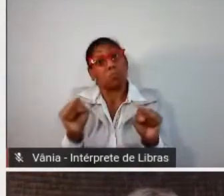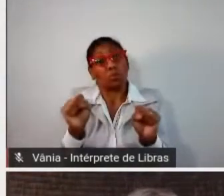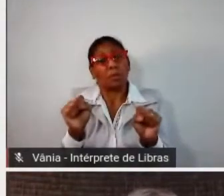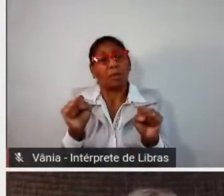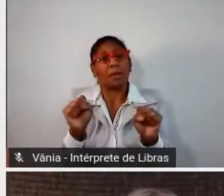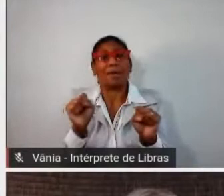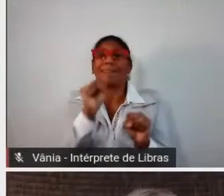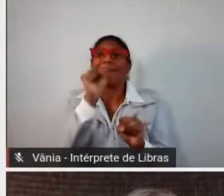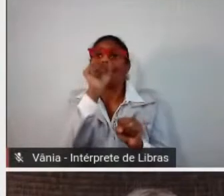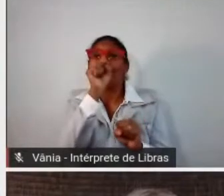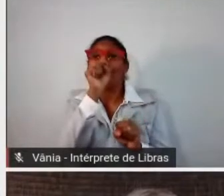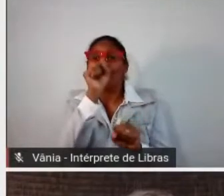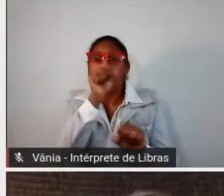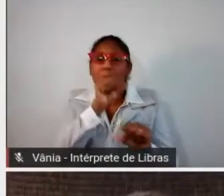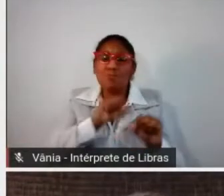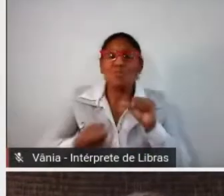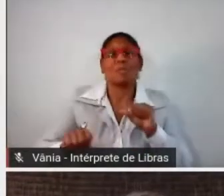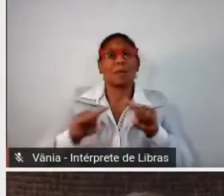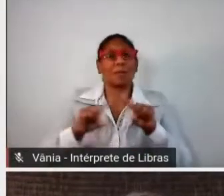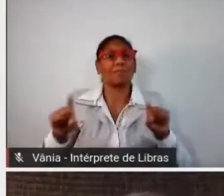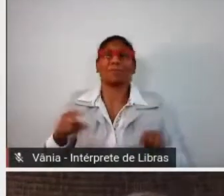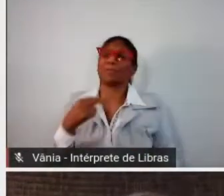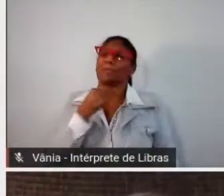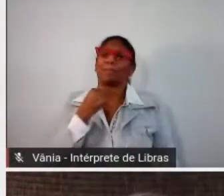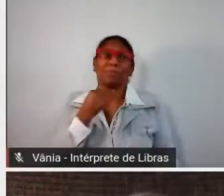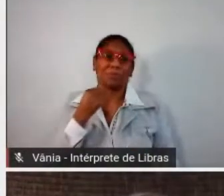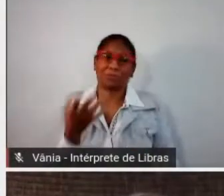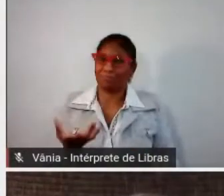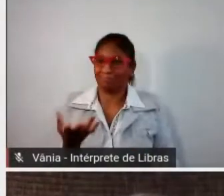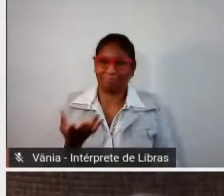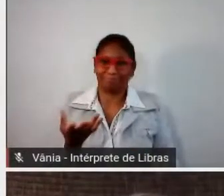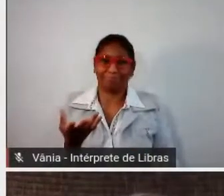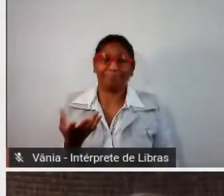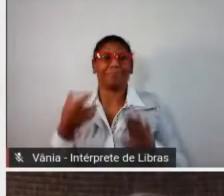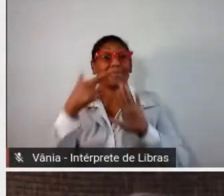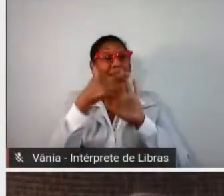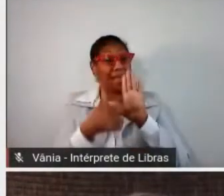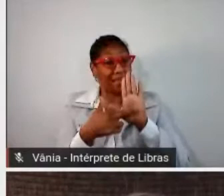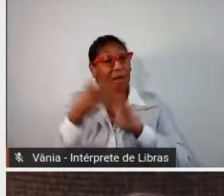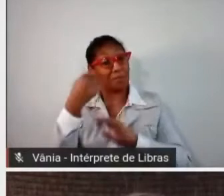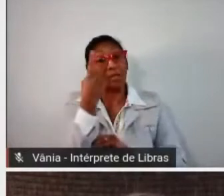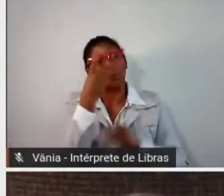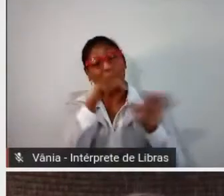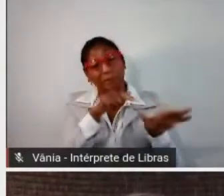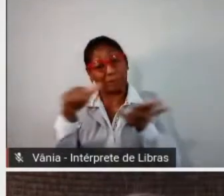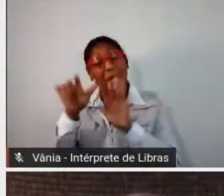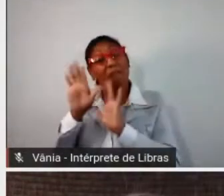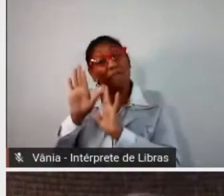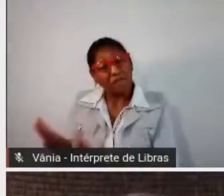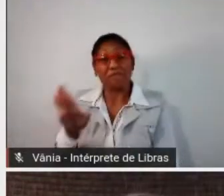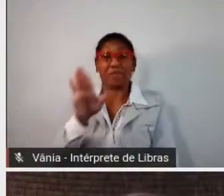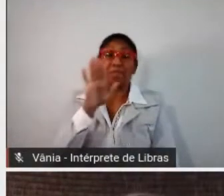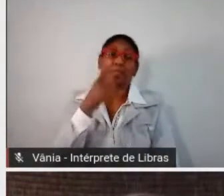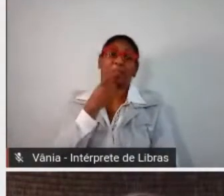bandeira laranja, eventualmente, mas dentro do contexto da região metropolitana e da regra das 2 semanas necessárias para poder voltar à